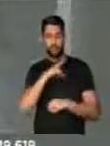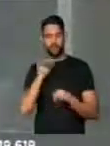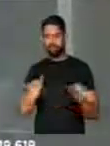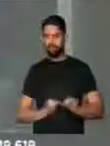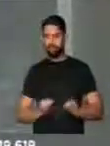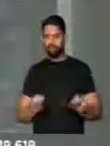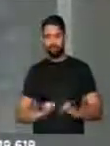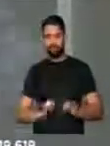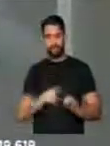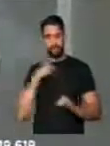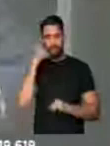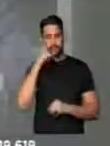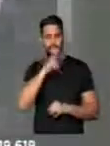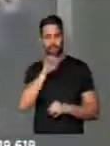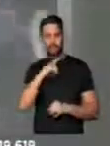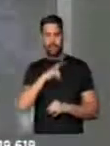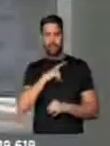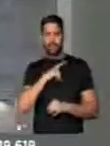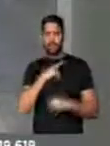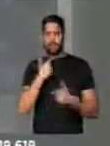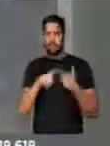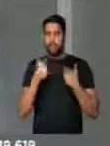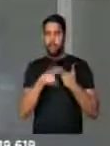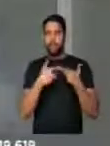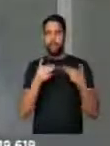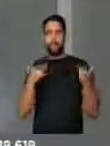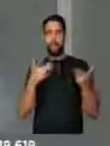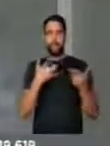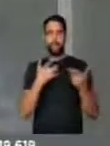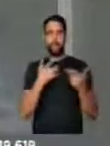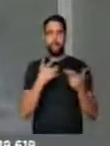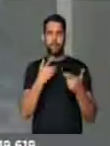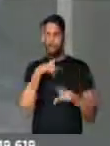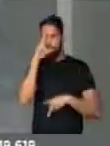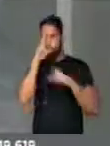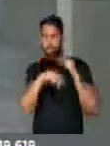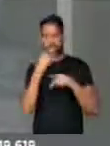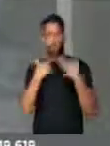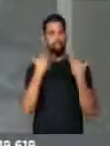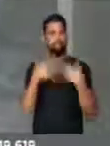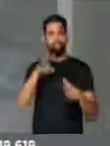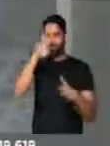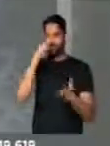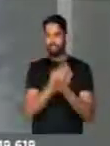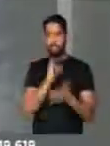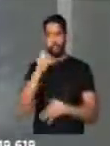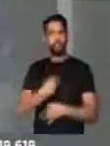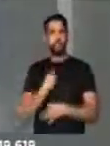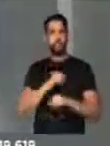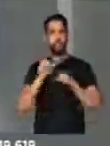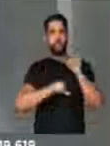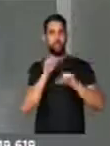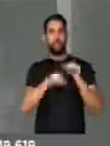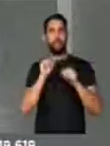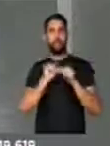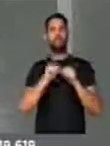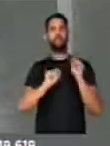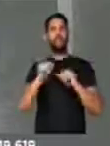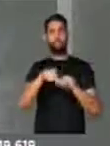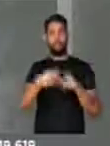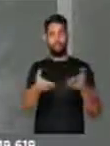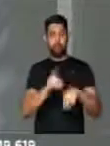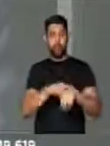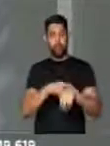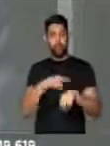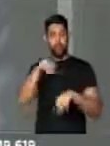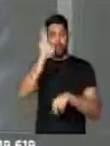maltratada, essa política que já deu tantos dissabores ao povo brasileiro, tem tem uma oportunidade de fazer com que nesse